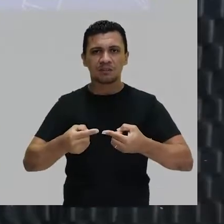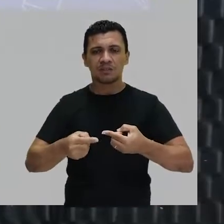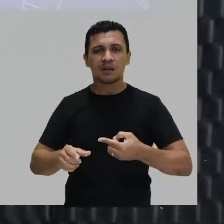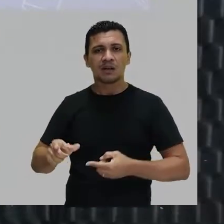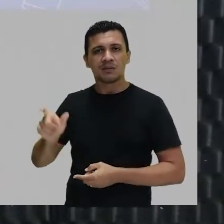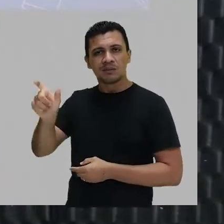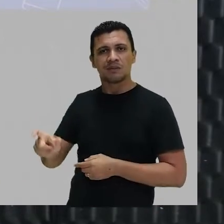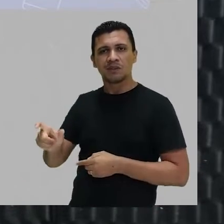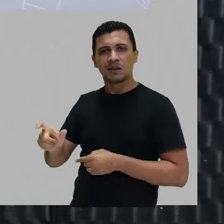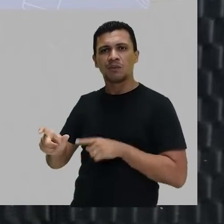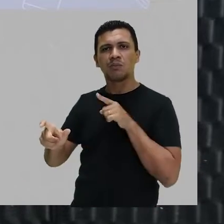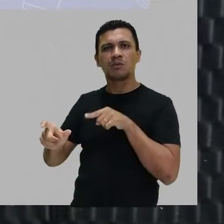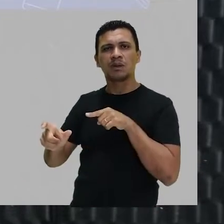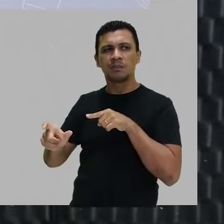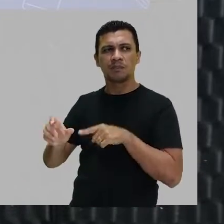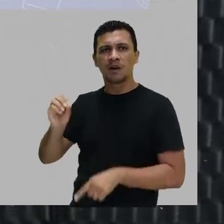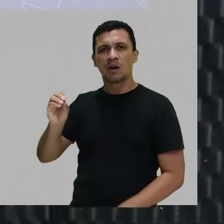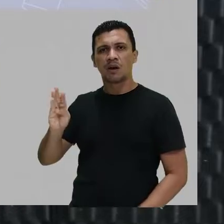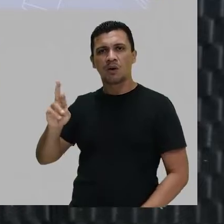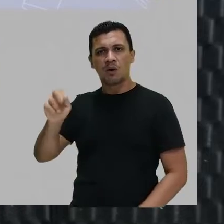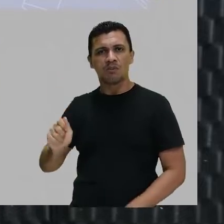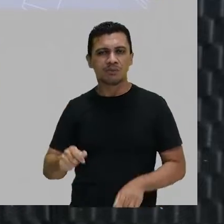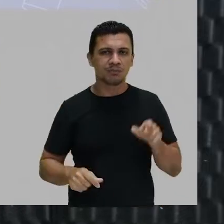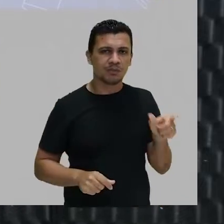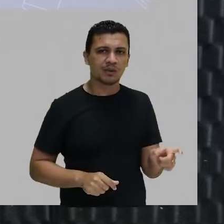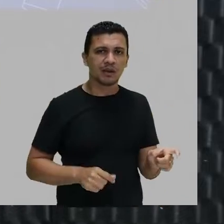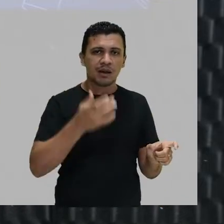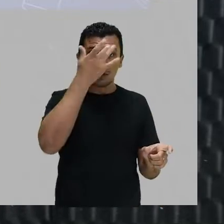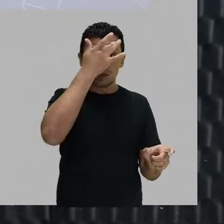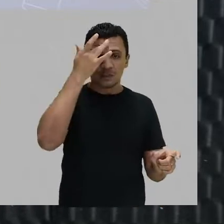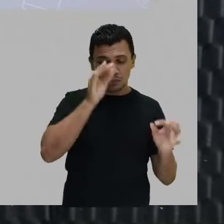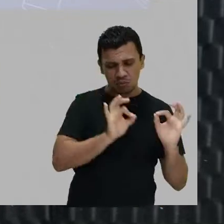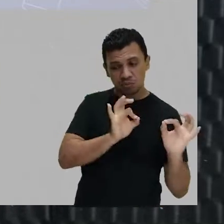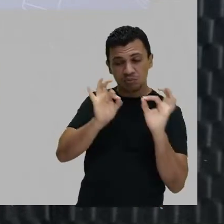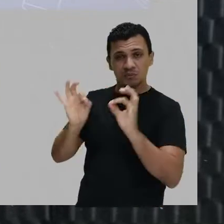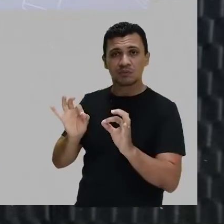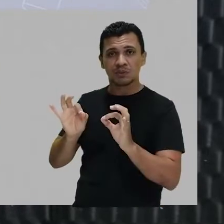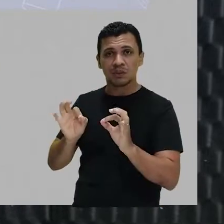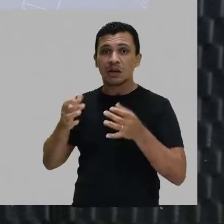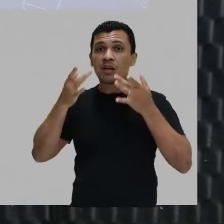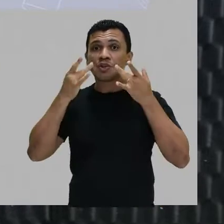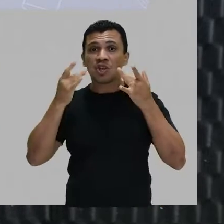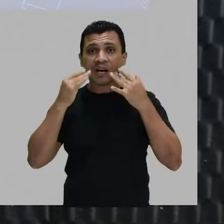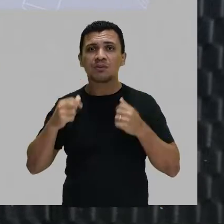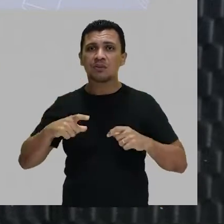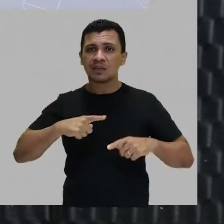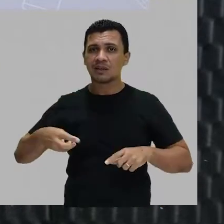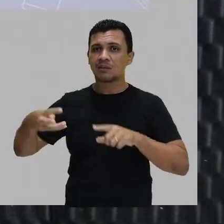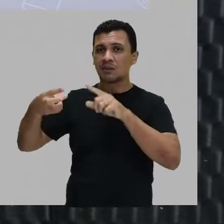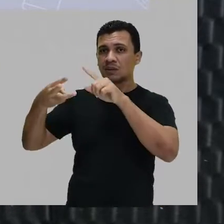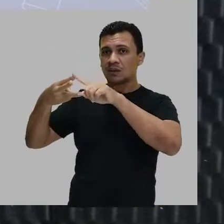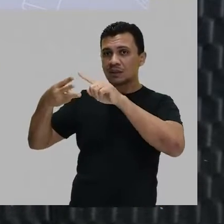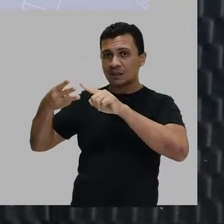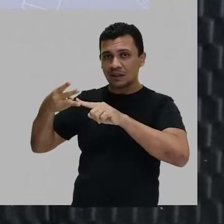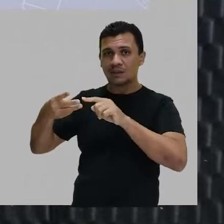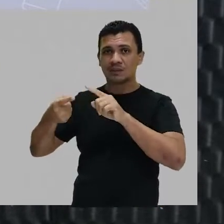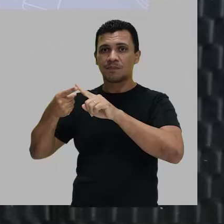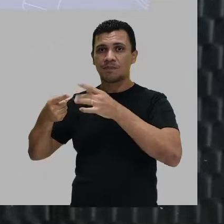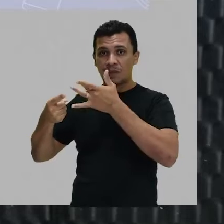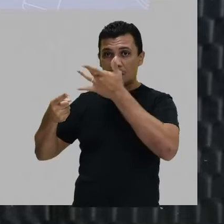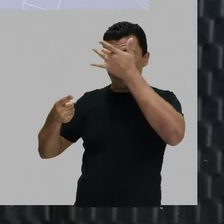que funciona isso? O teatro, ele precisa de três elementos essenciais para que você entenda. Quais são eles? A plateia, o